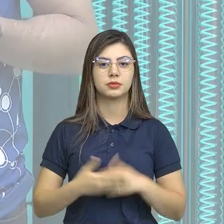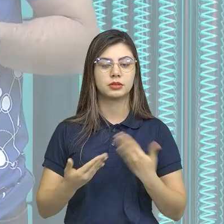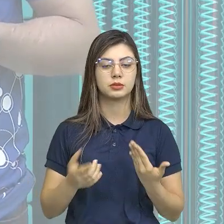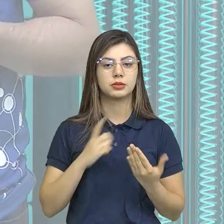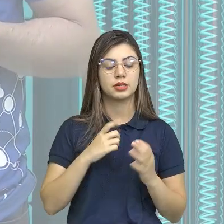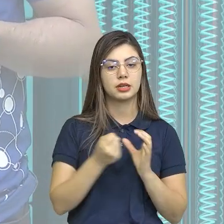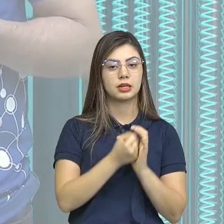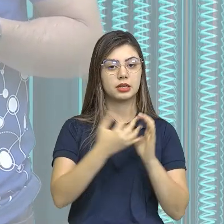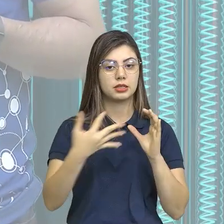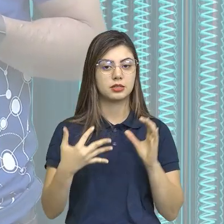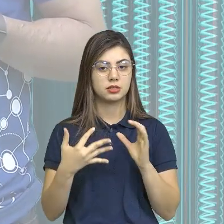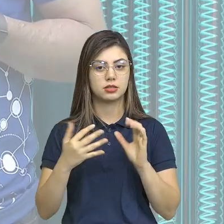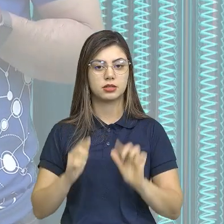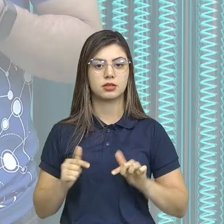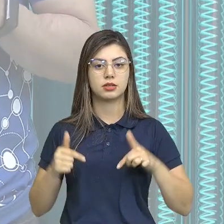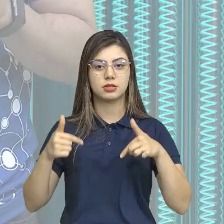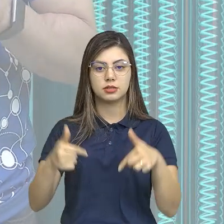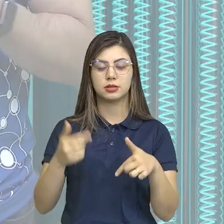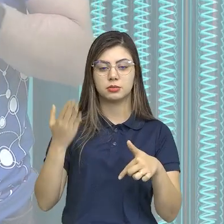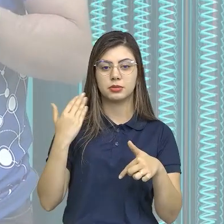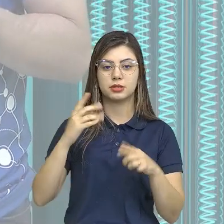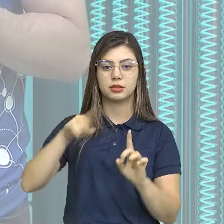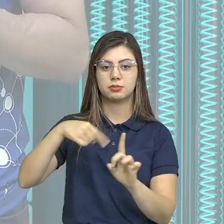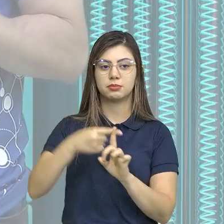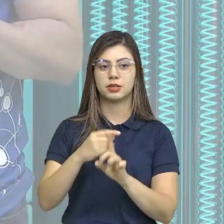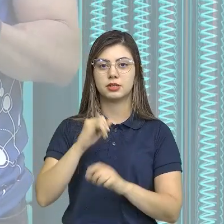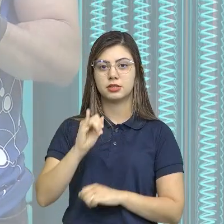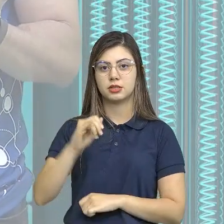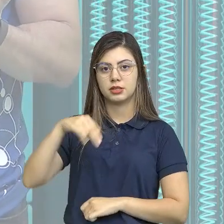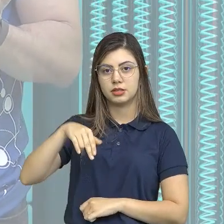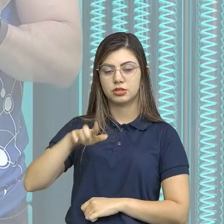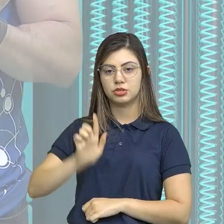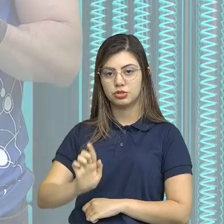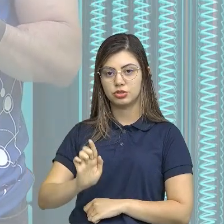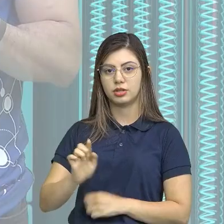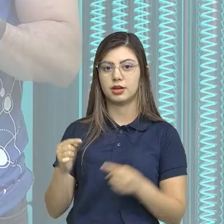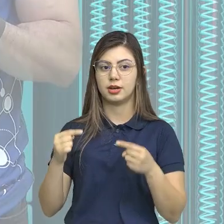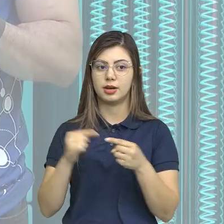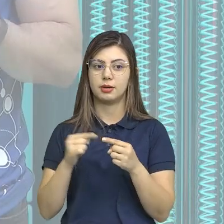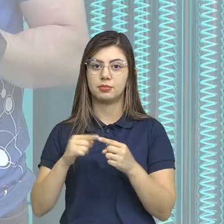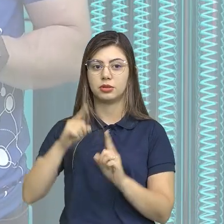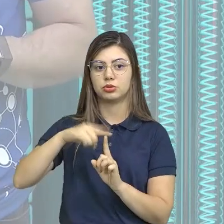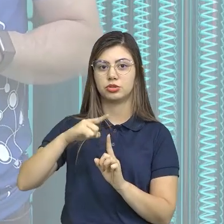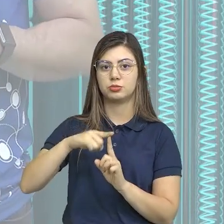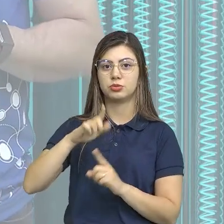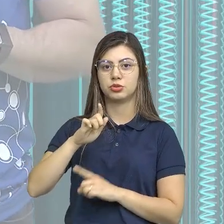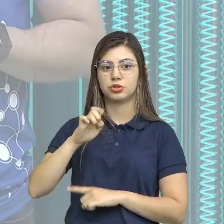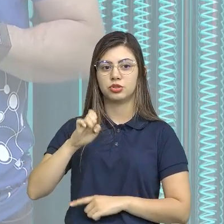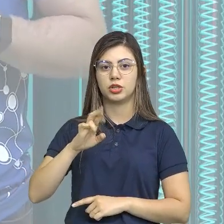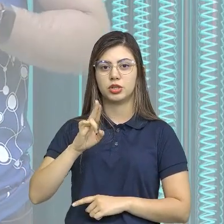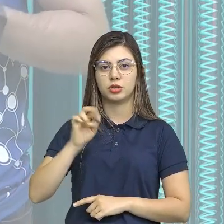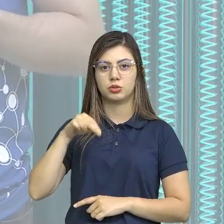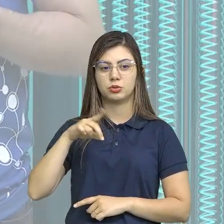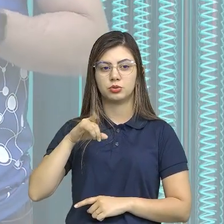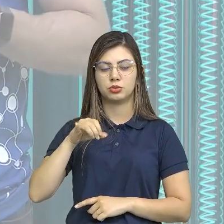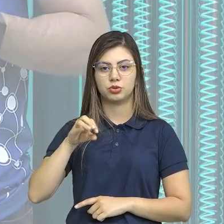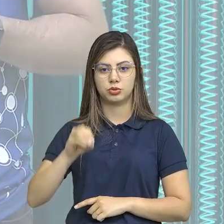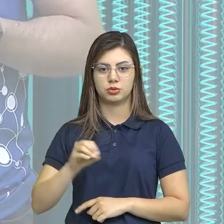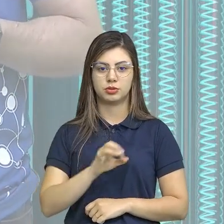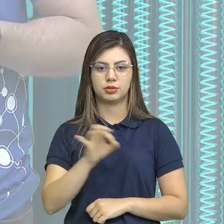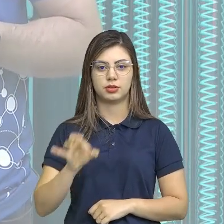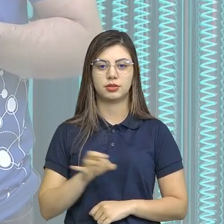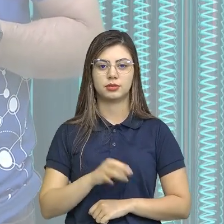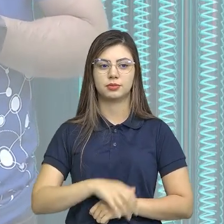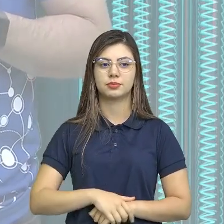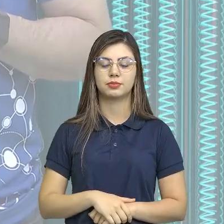o verbo com ing, ou seja, no gerúndio. Calma que a gente vai rever isso tudo aqui, tá bom? Então, Past Continuous versus